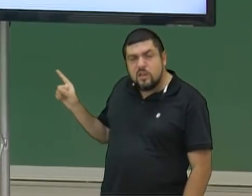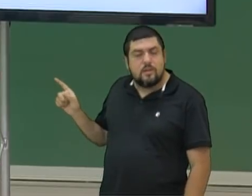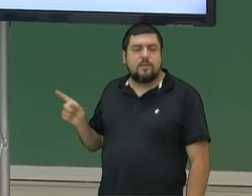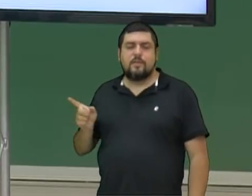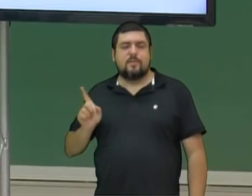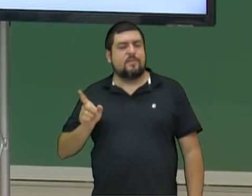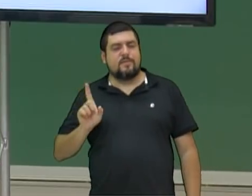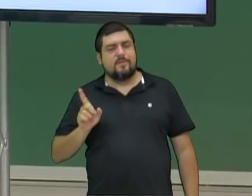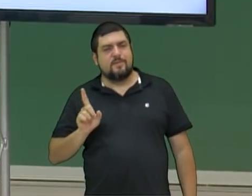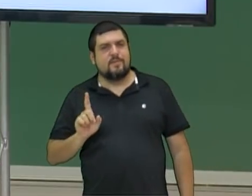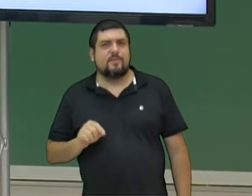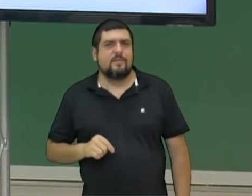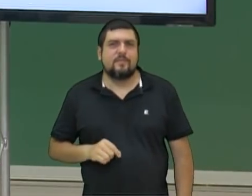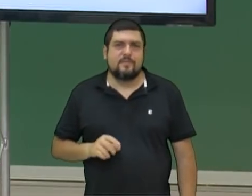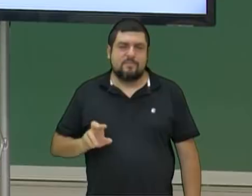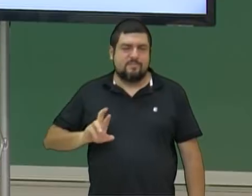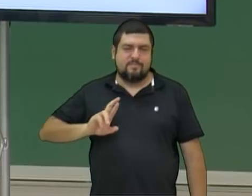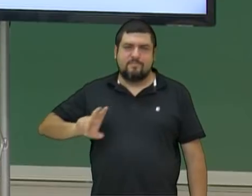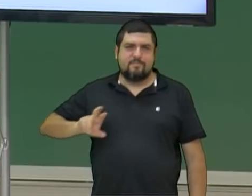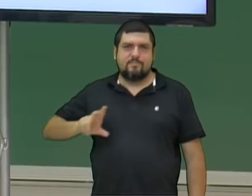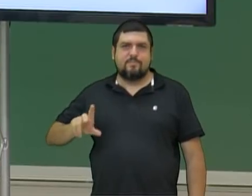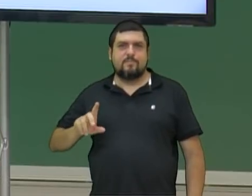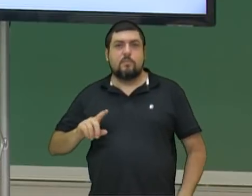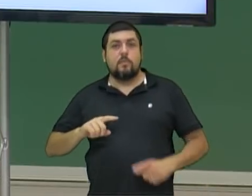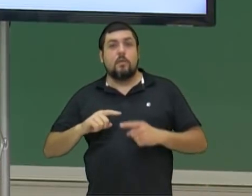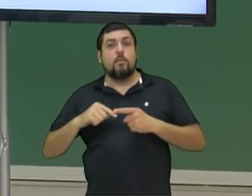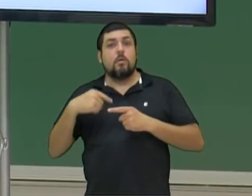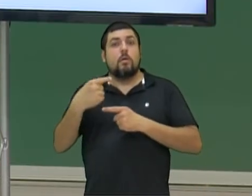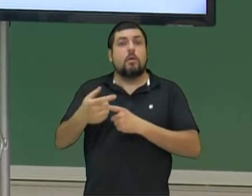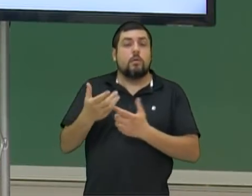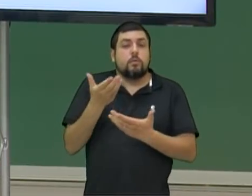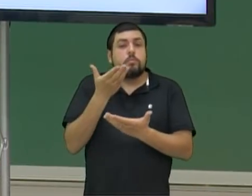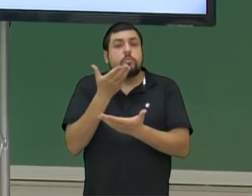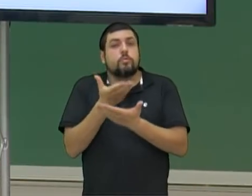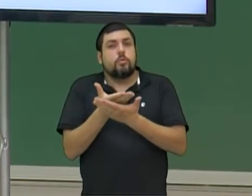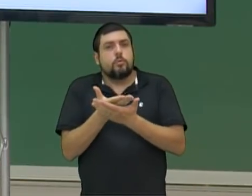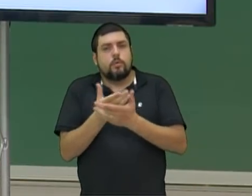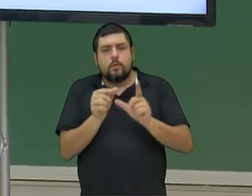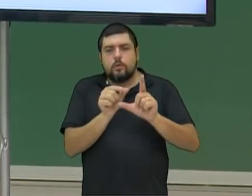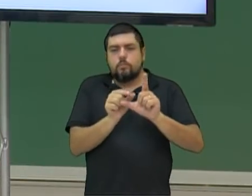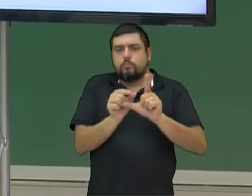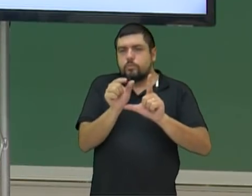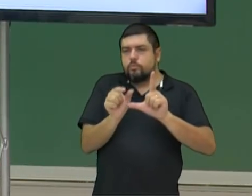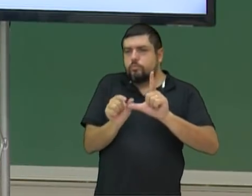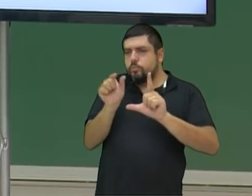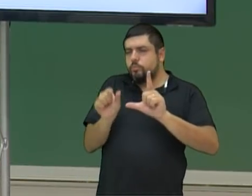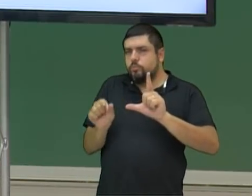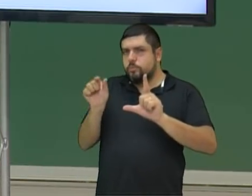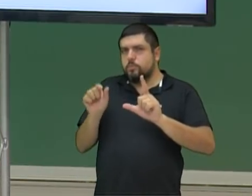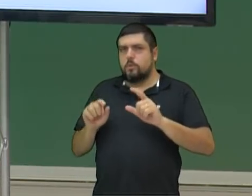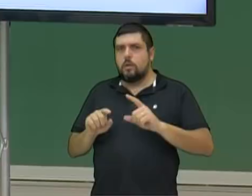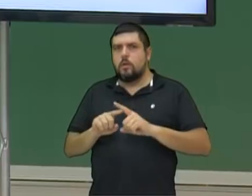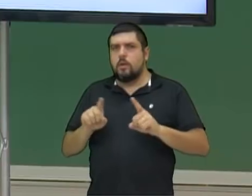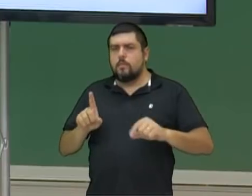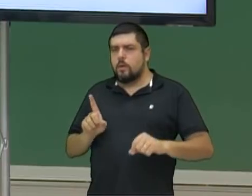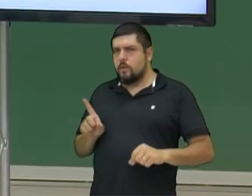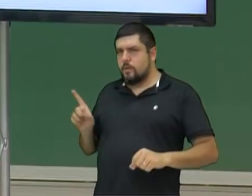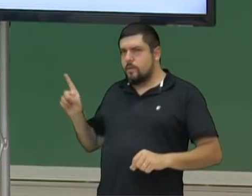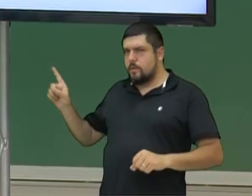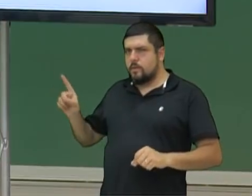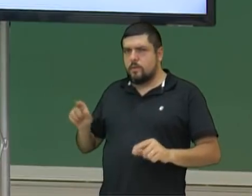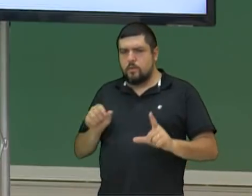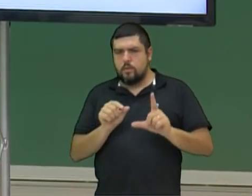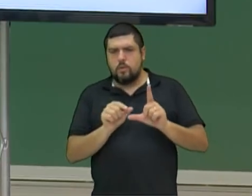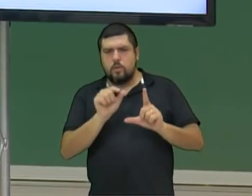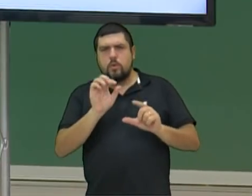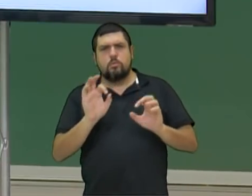tá bom? Não é um gráfico de barras. Nós vamos estudar aí o que é um gráfico de barras. Mas ele não tem formato de barras, né? Ele tem um formato